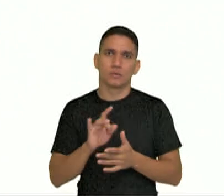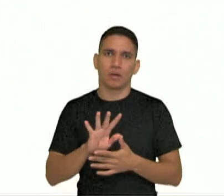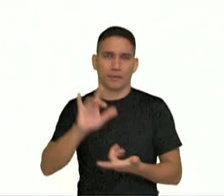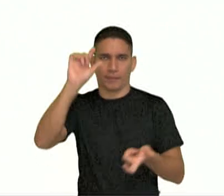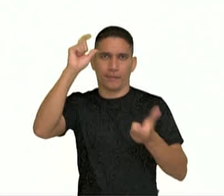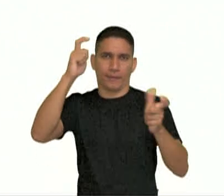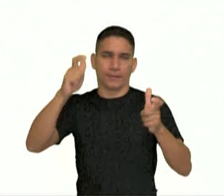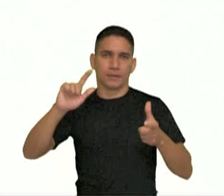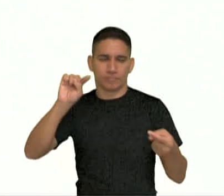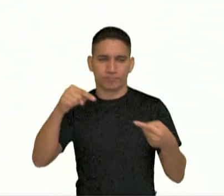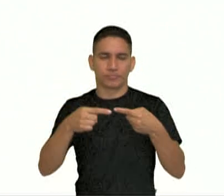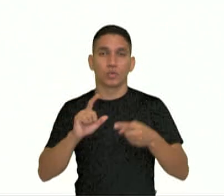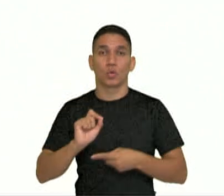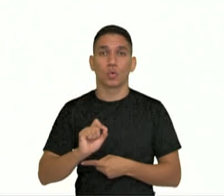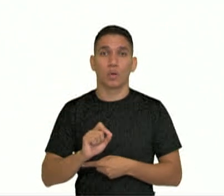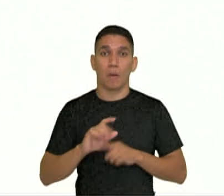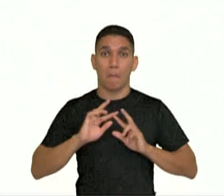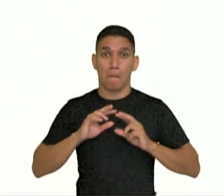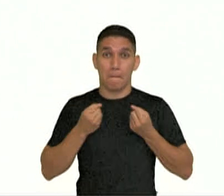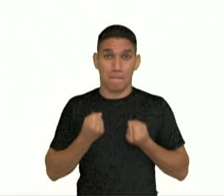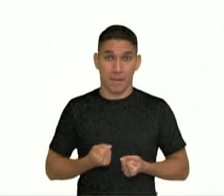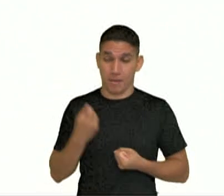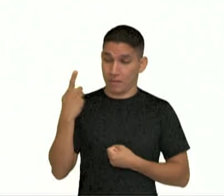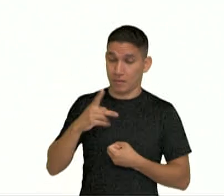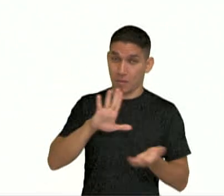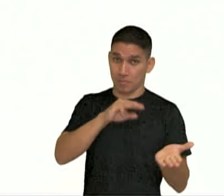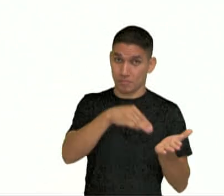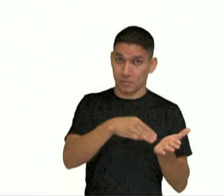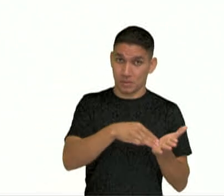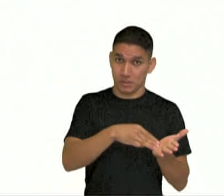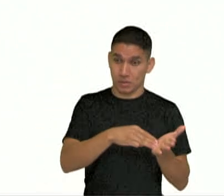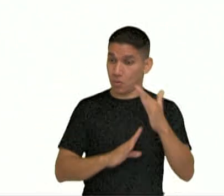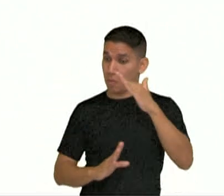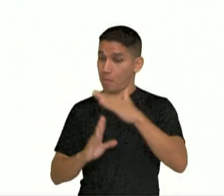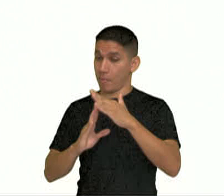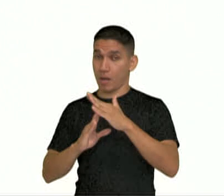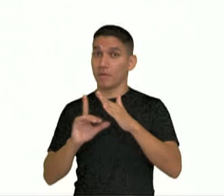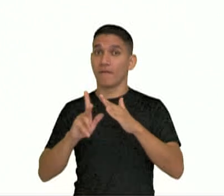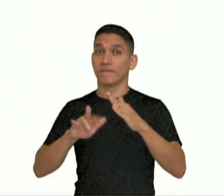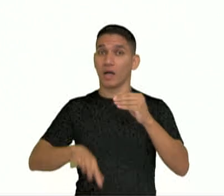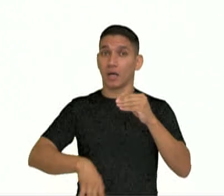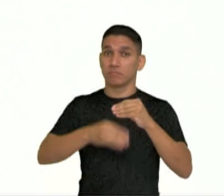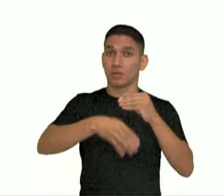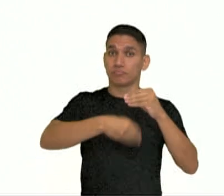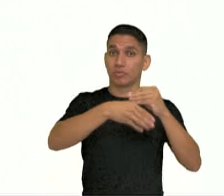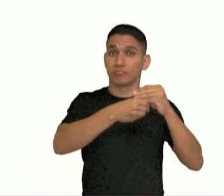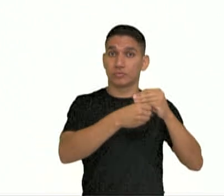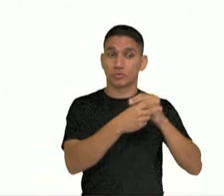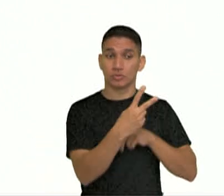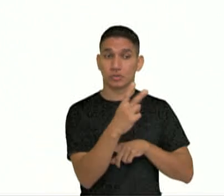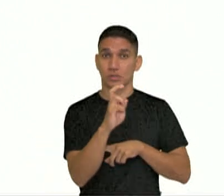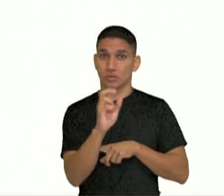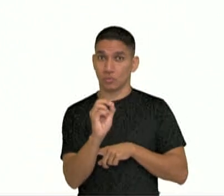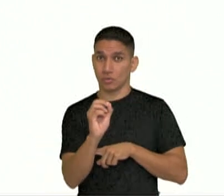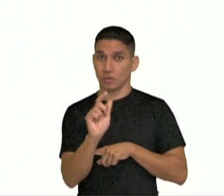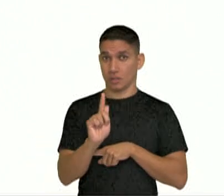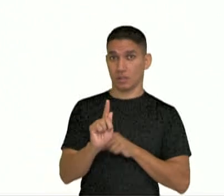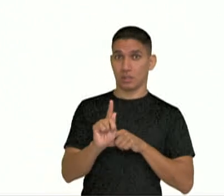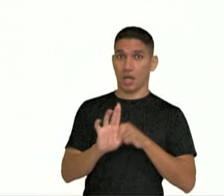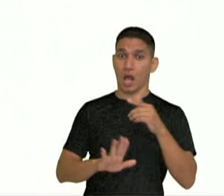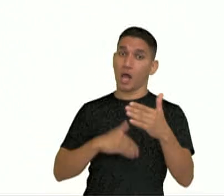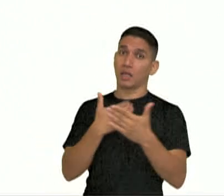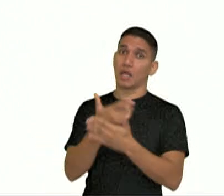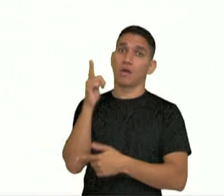lógica, né? Você vai pegar o peso mínimo, o peso máximo e vai adicionando as 250 gramas até chegar no seu peso